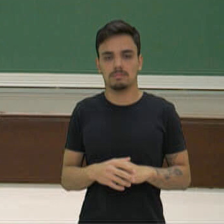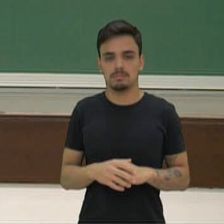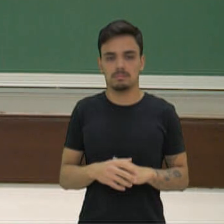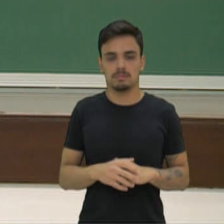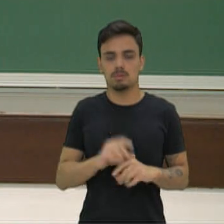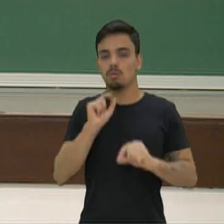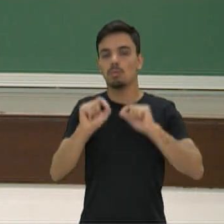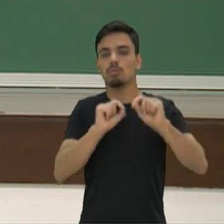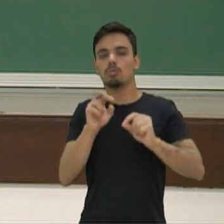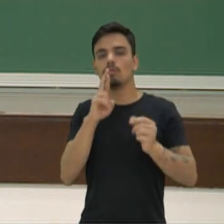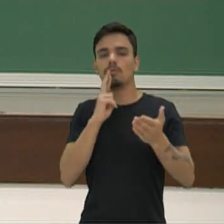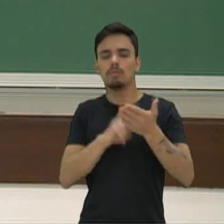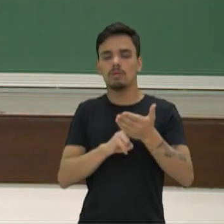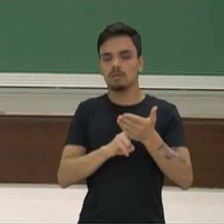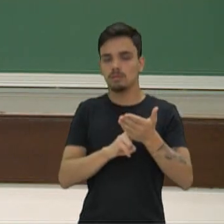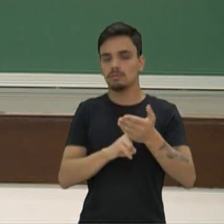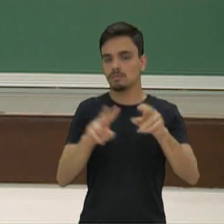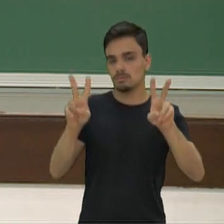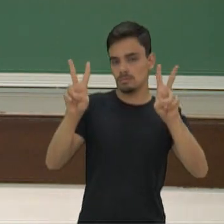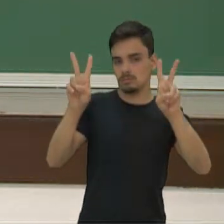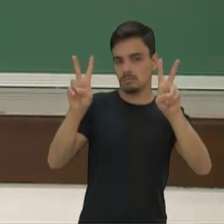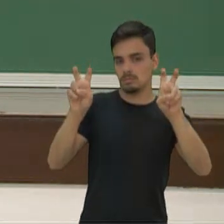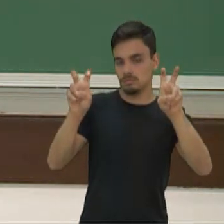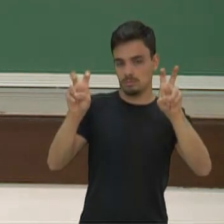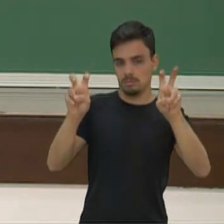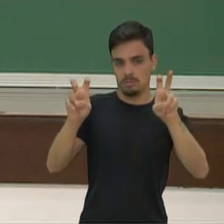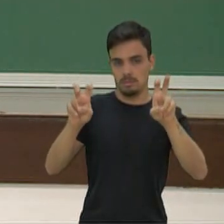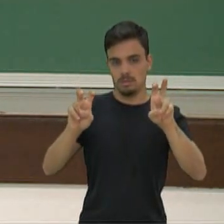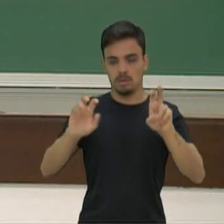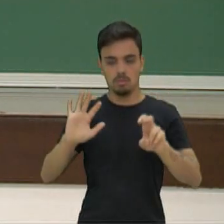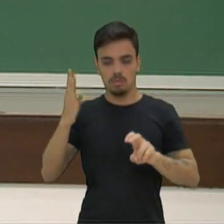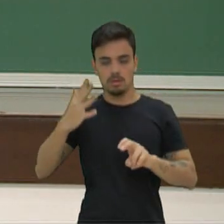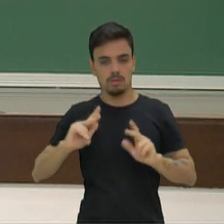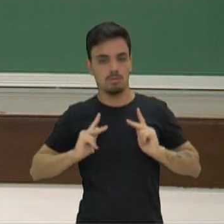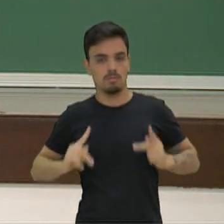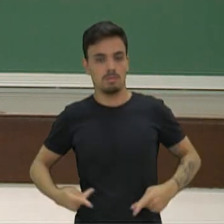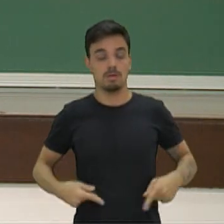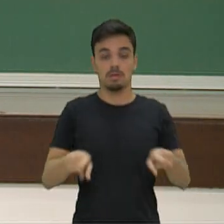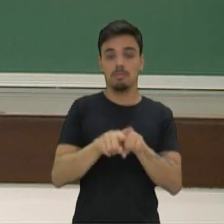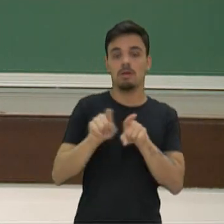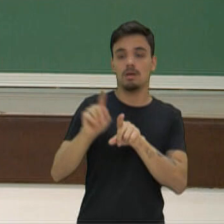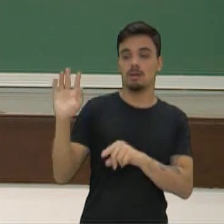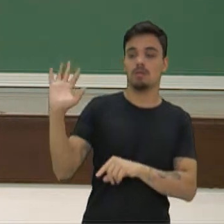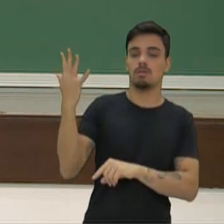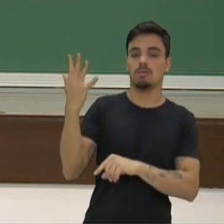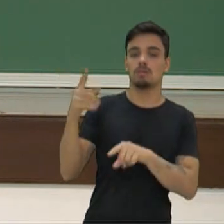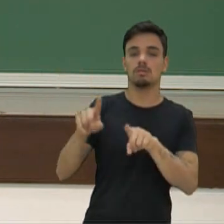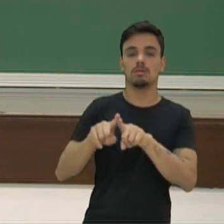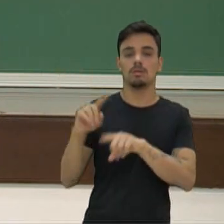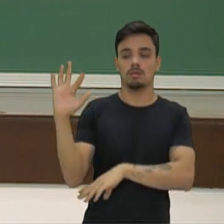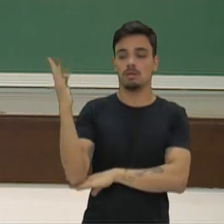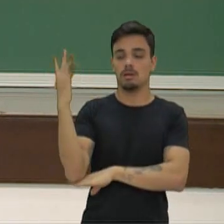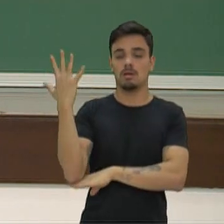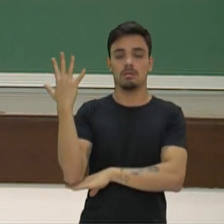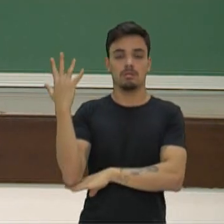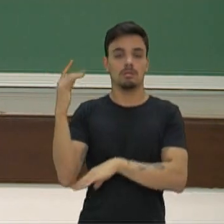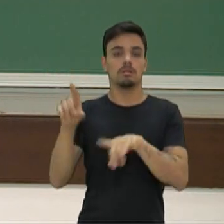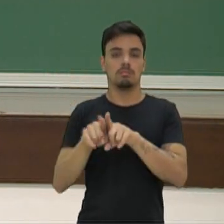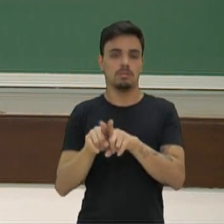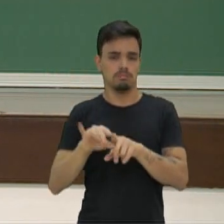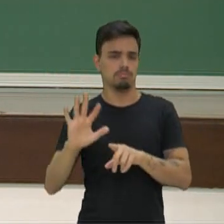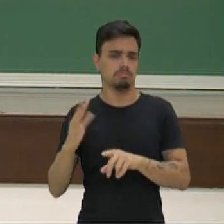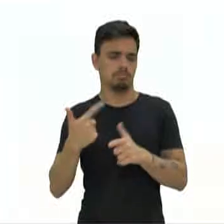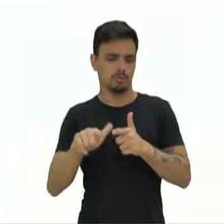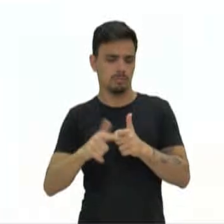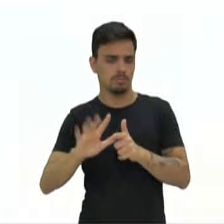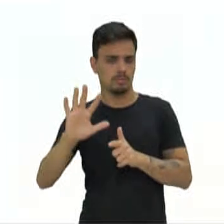O que você respondeu sobre a ação humana e a ação da natureza e sobre o problema que causaria?